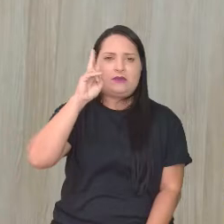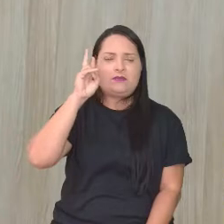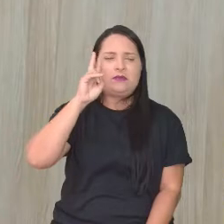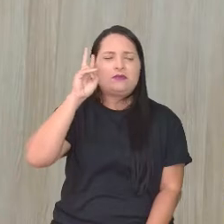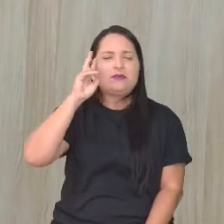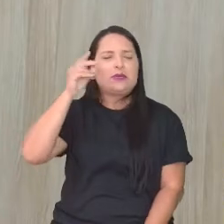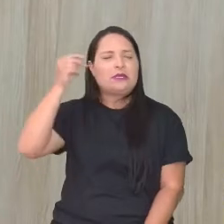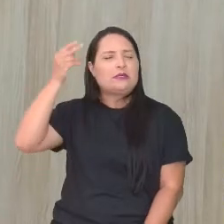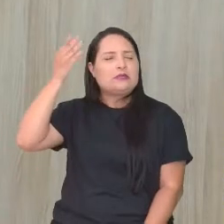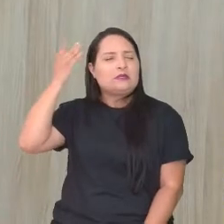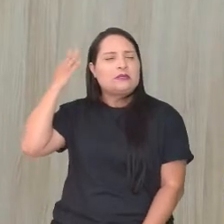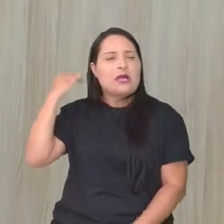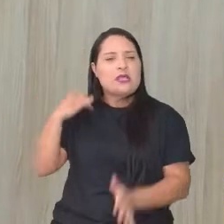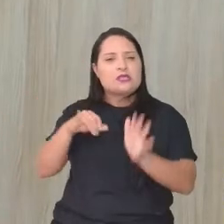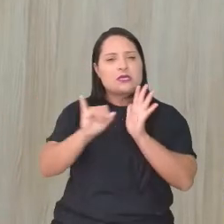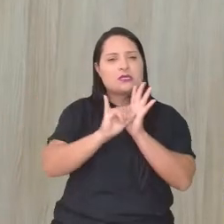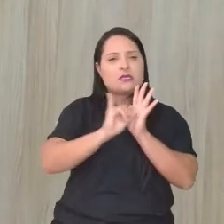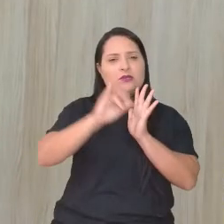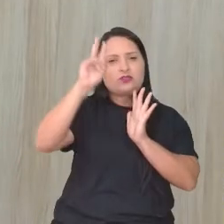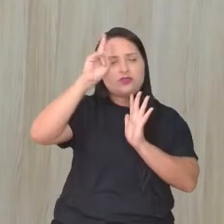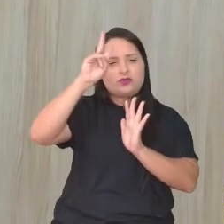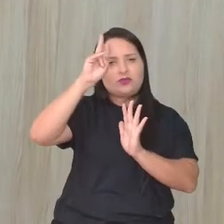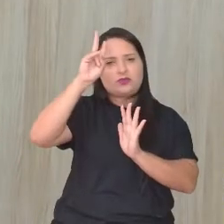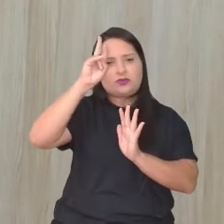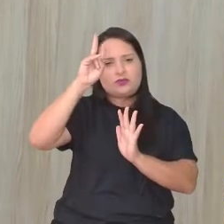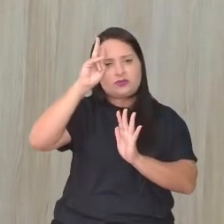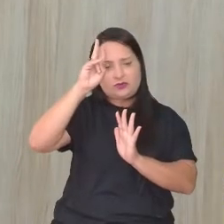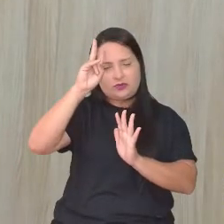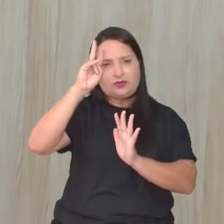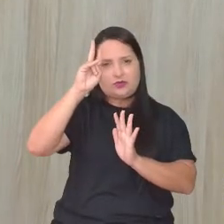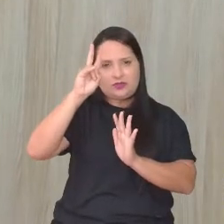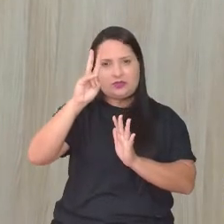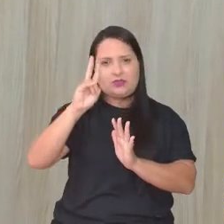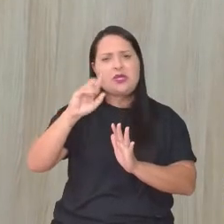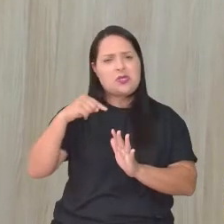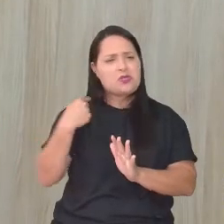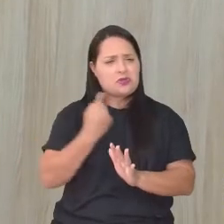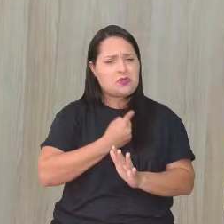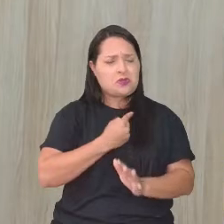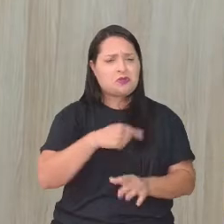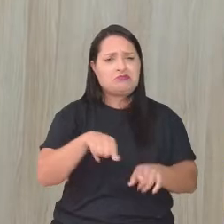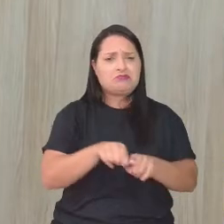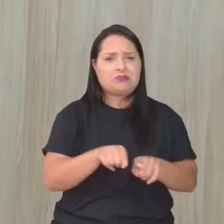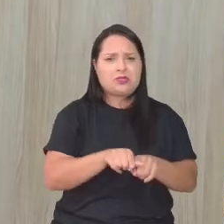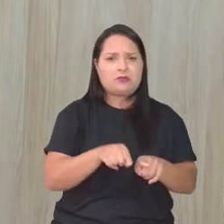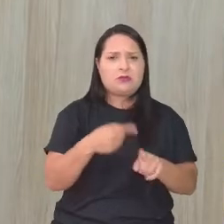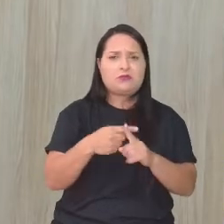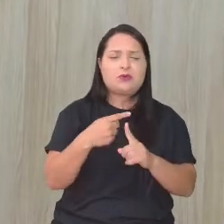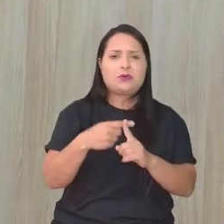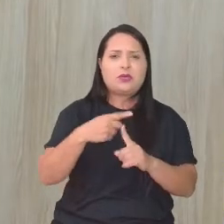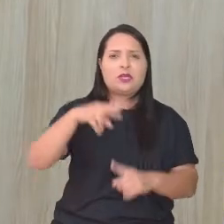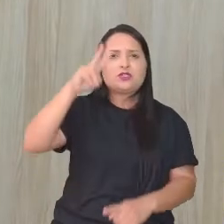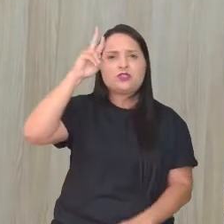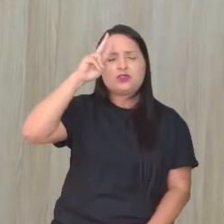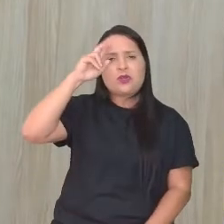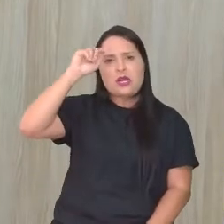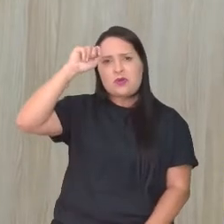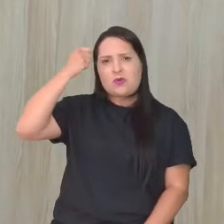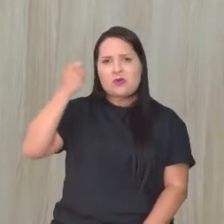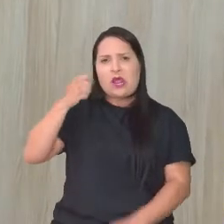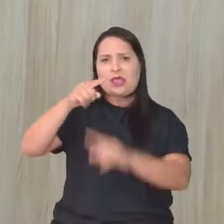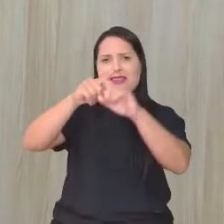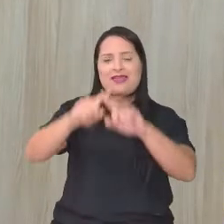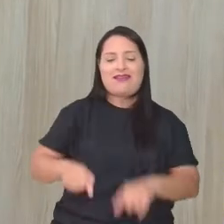essa identidade, essa história que é nossa também, né? Porque por muitos anos a história do negro foi negada aqui no